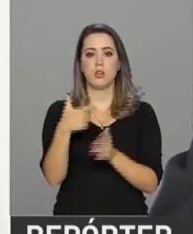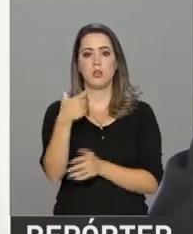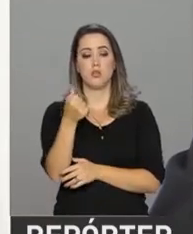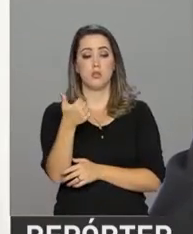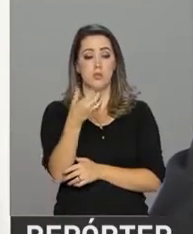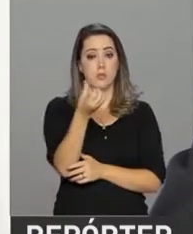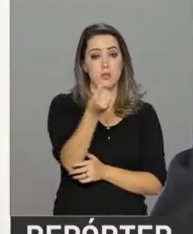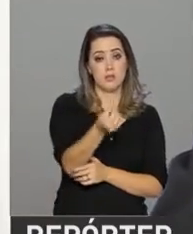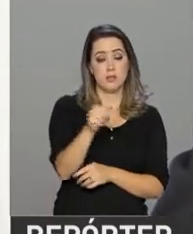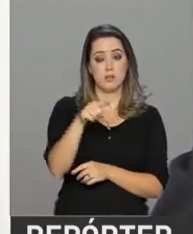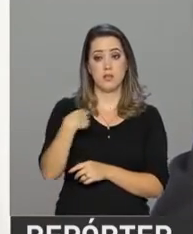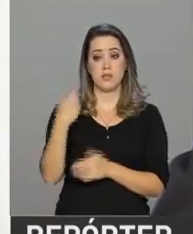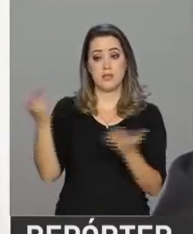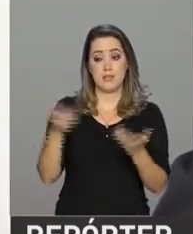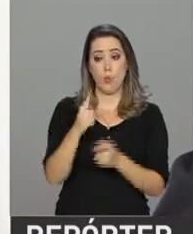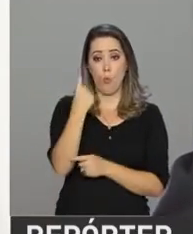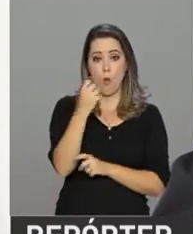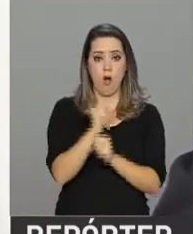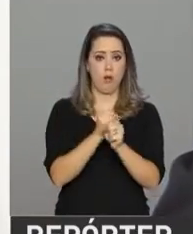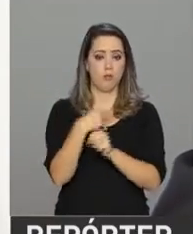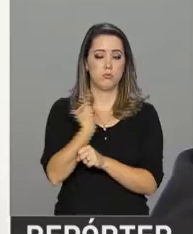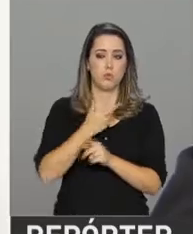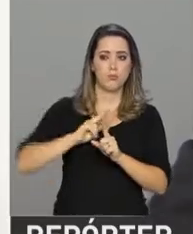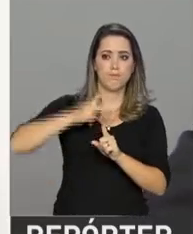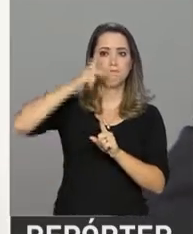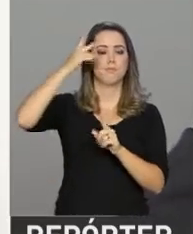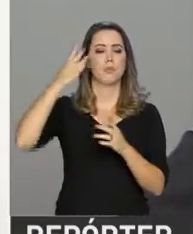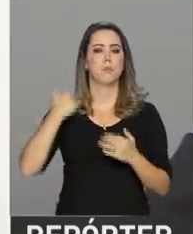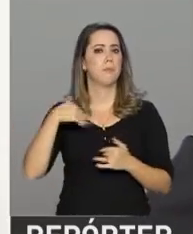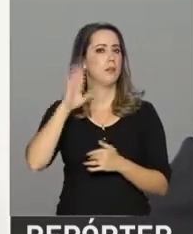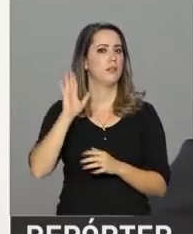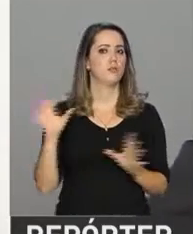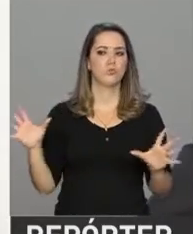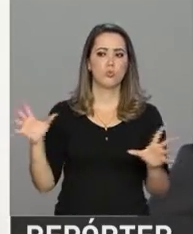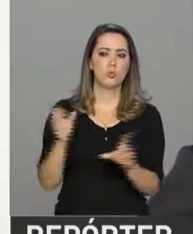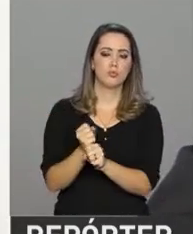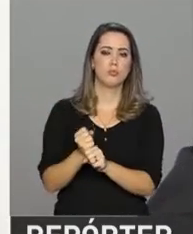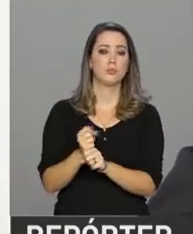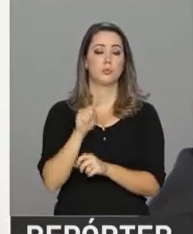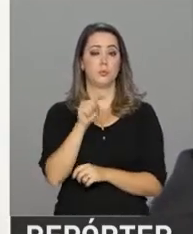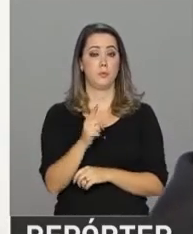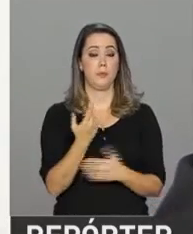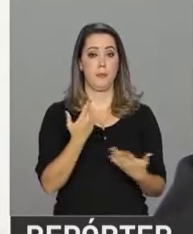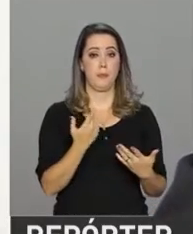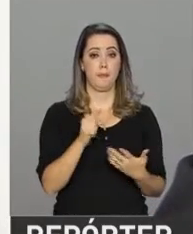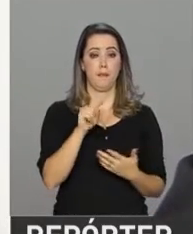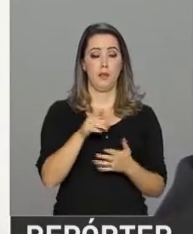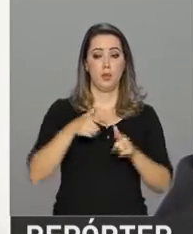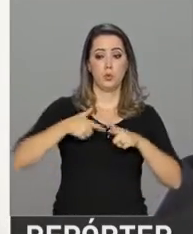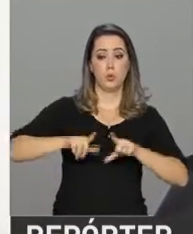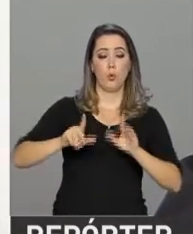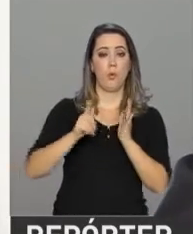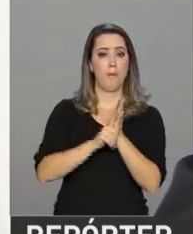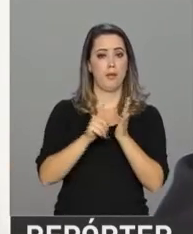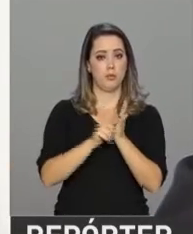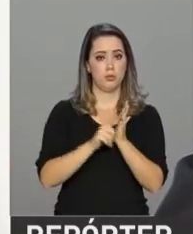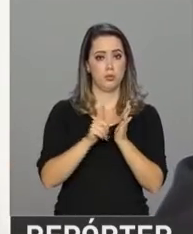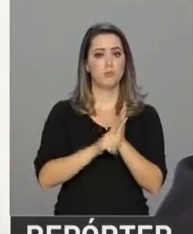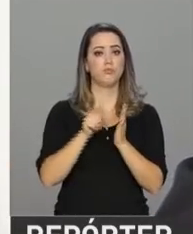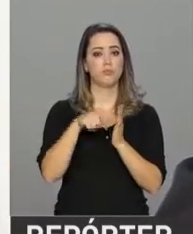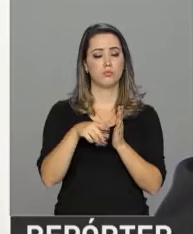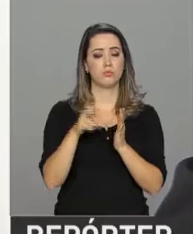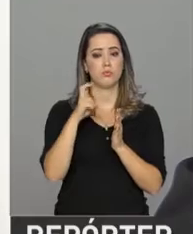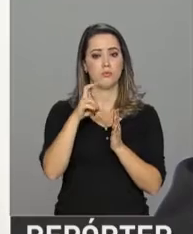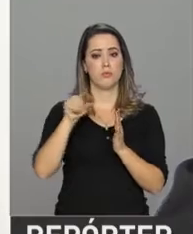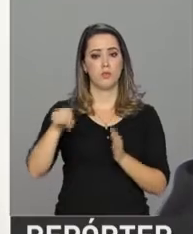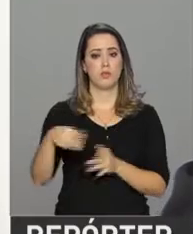títulos conferidos agora no ano de 2017. A emissão de títulos provisórios em 2017 foi